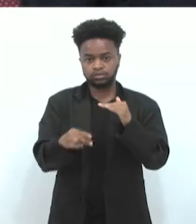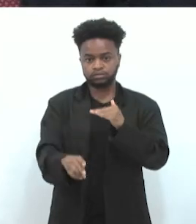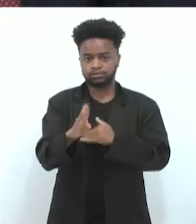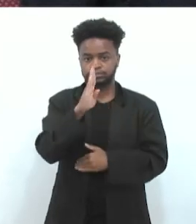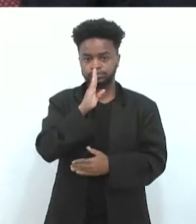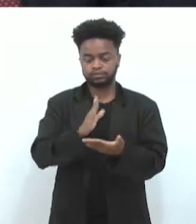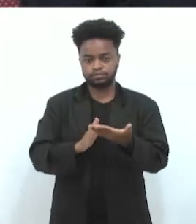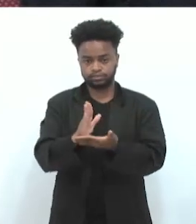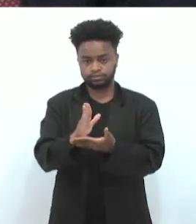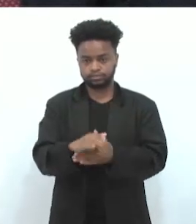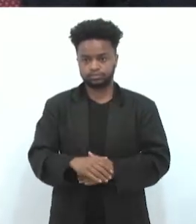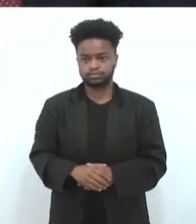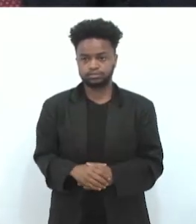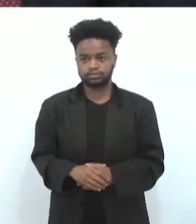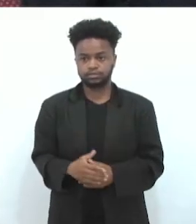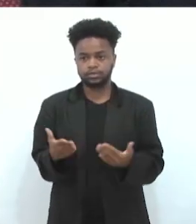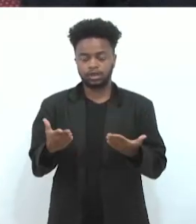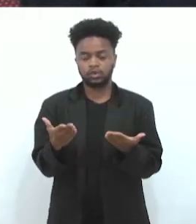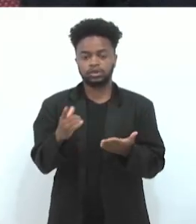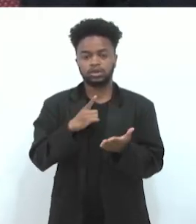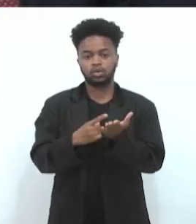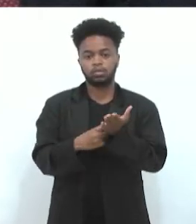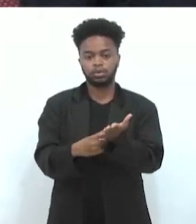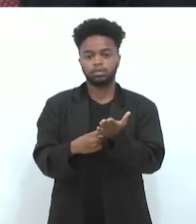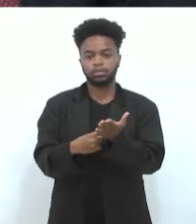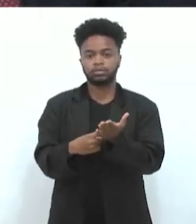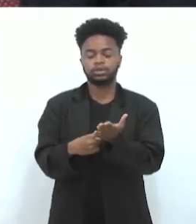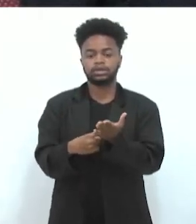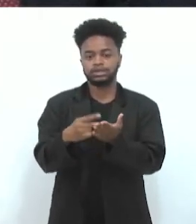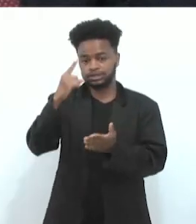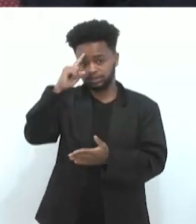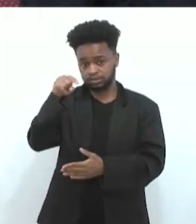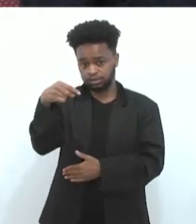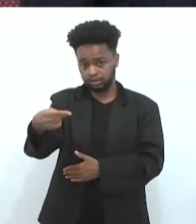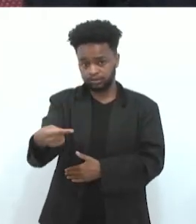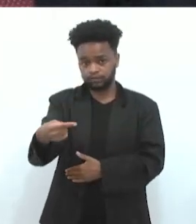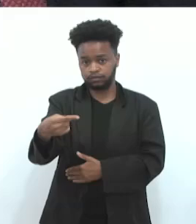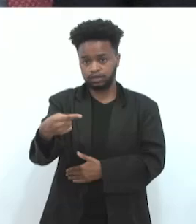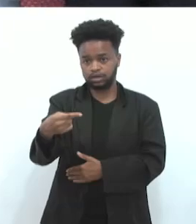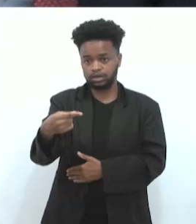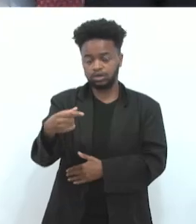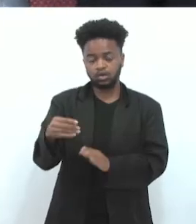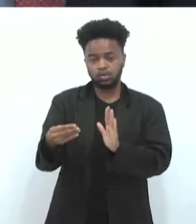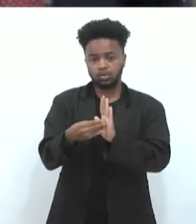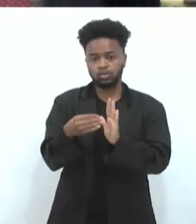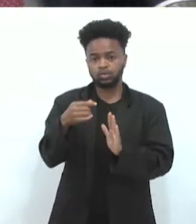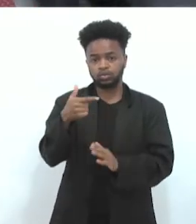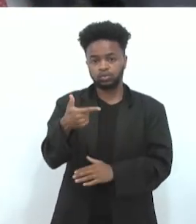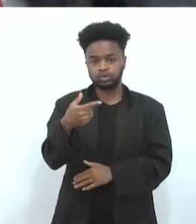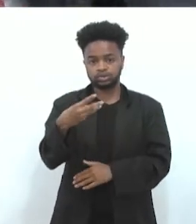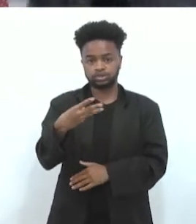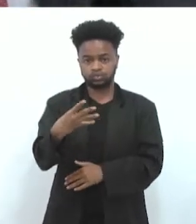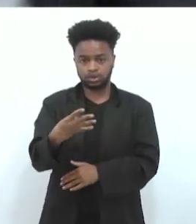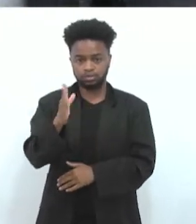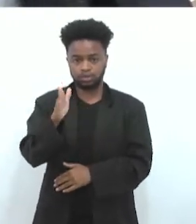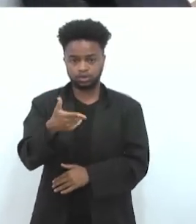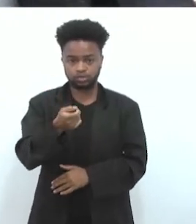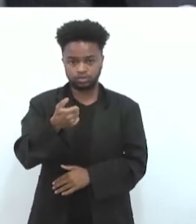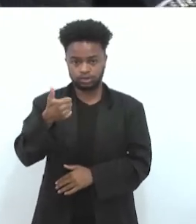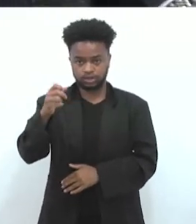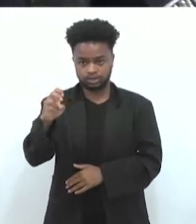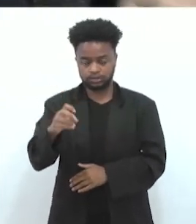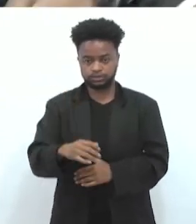estão, aprovados, já afirmando o compromisso de trazer a pauta na próxima semana, o 234 de 2015, cuja relatoria é o deputado